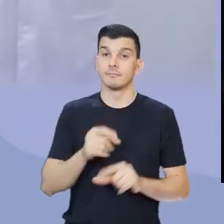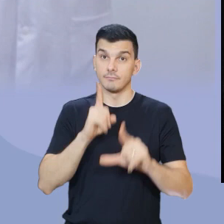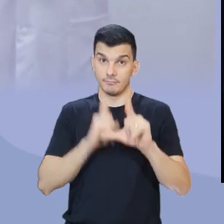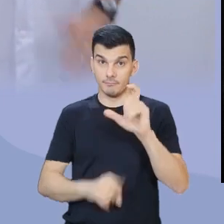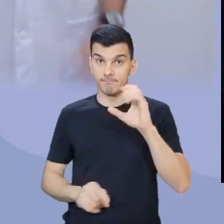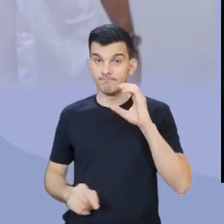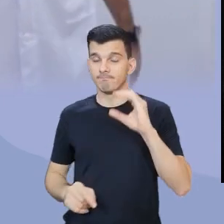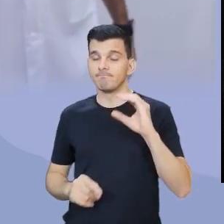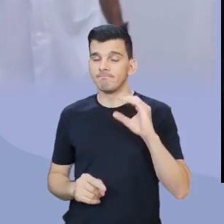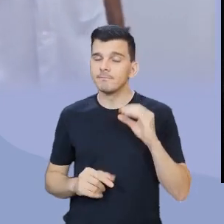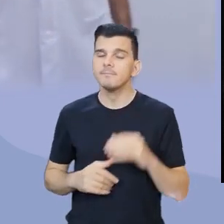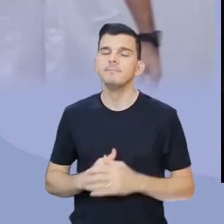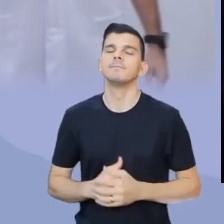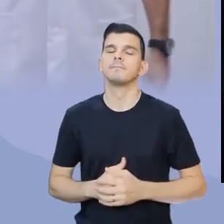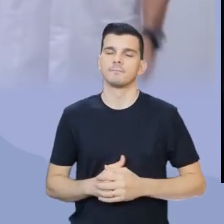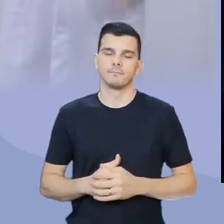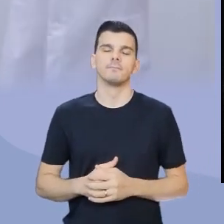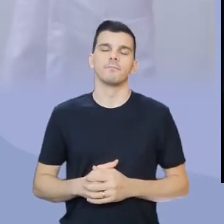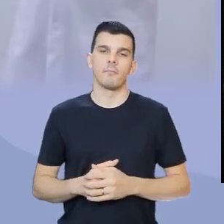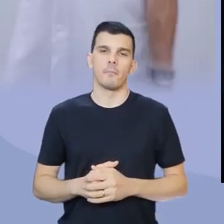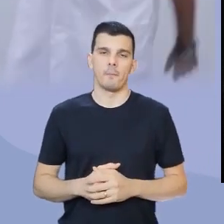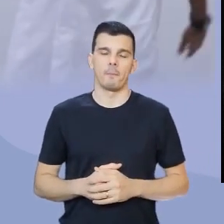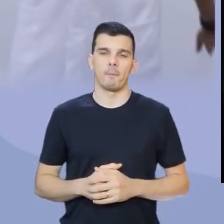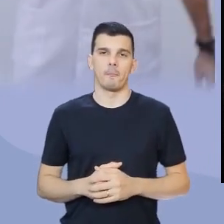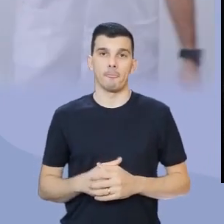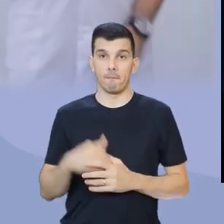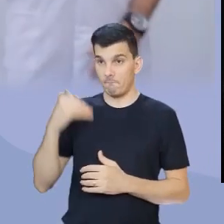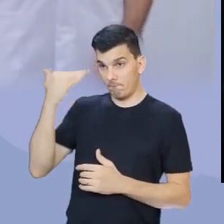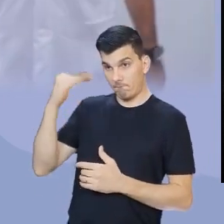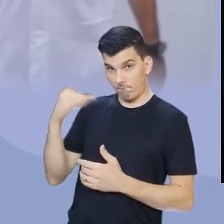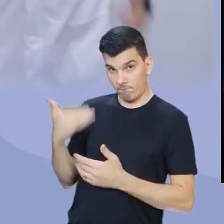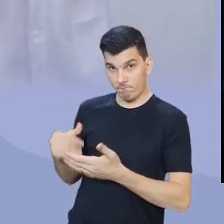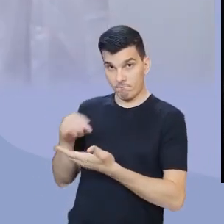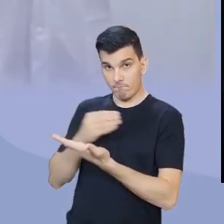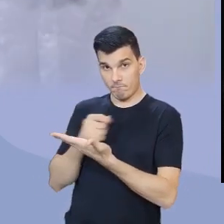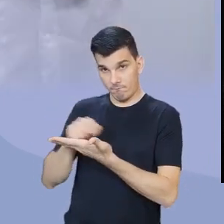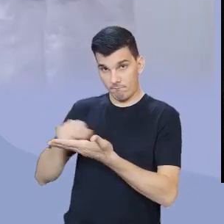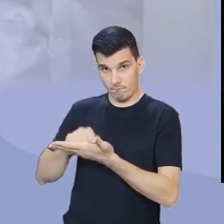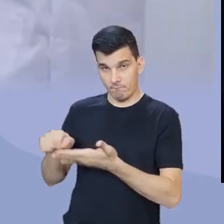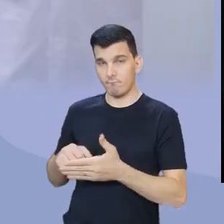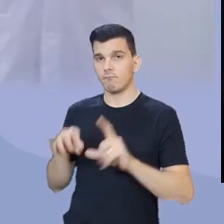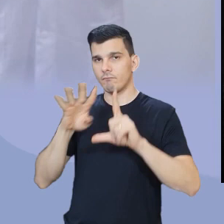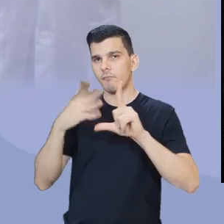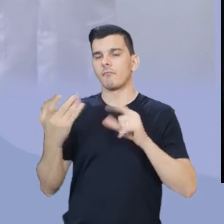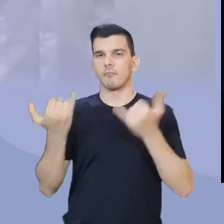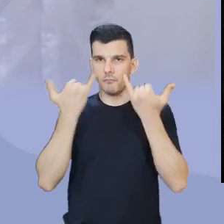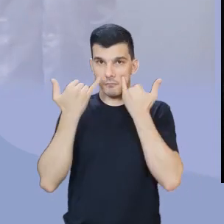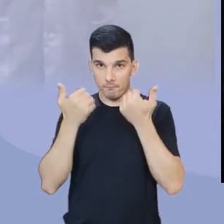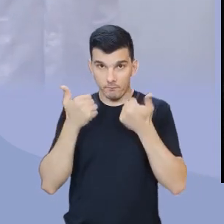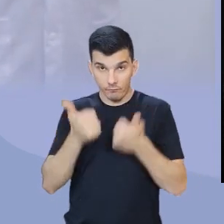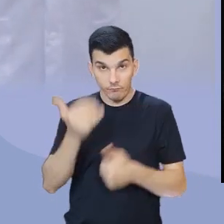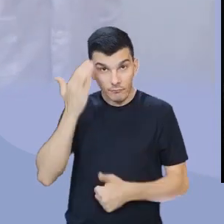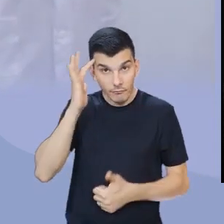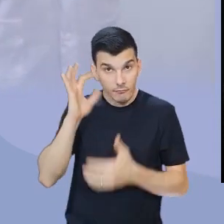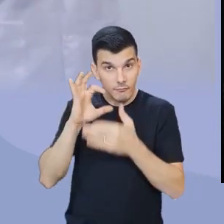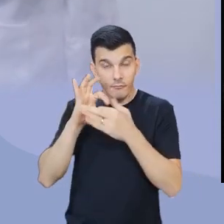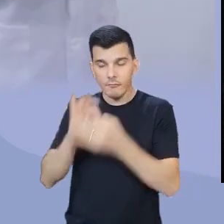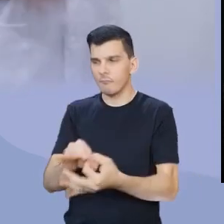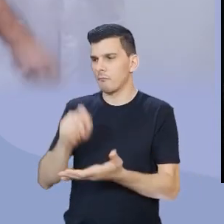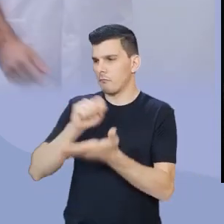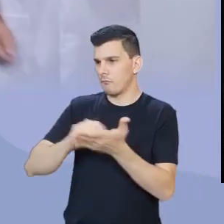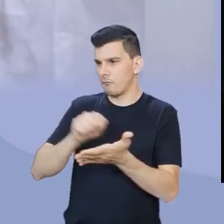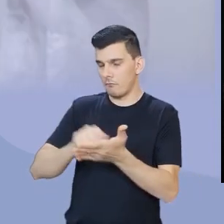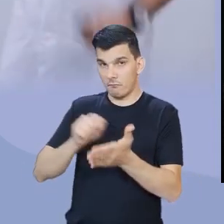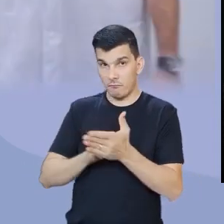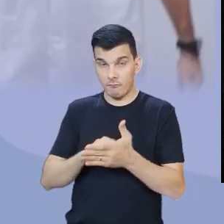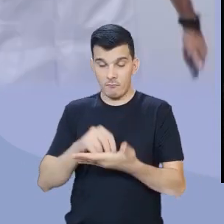atingir o avião no ponto máximo da parábola ali, de acordo com o gráfico ali do plano cartesiano. Pegou a visão, meu hacker? Anota a